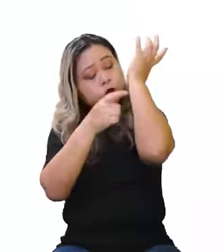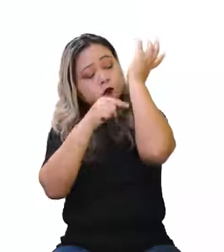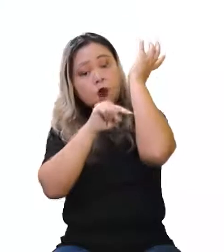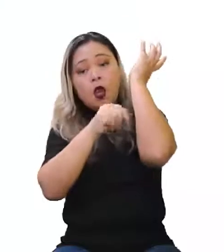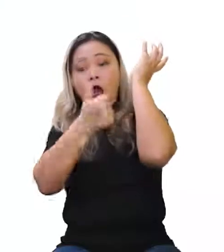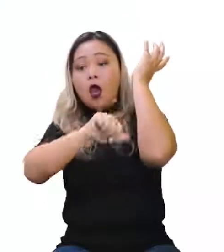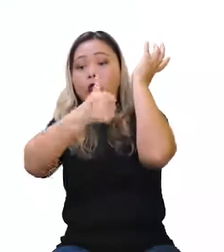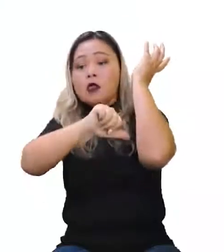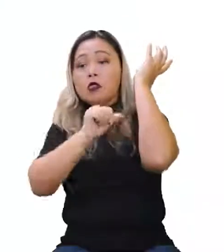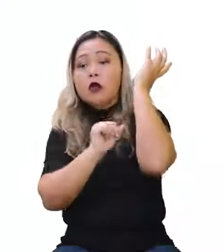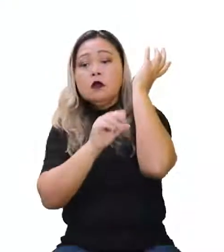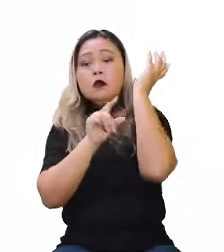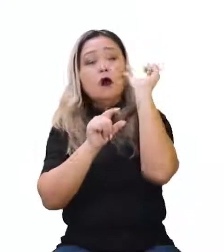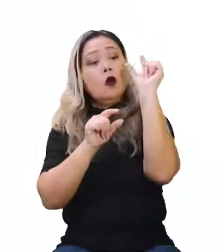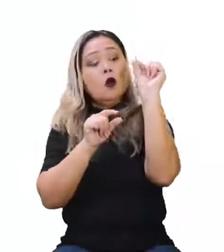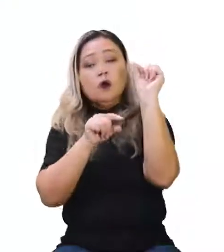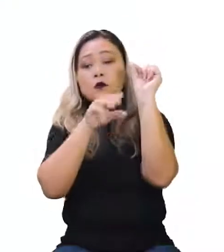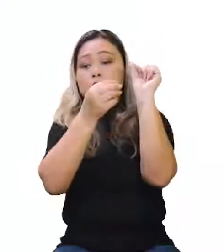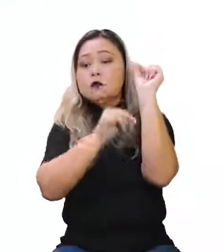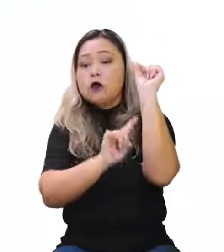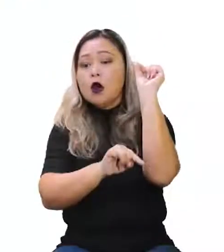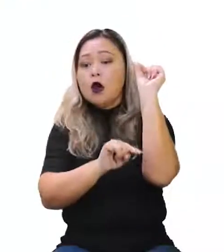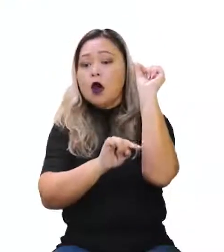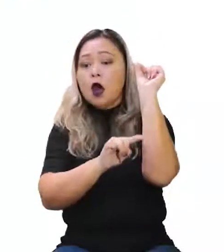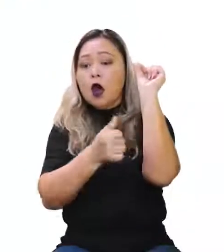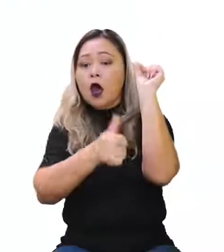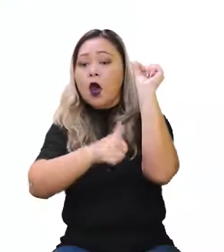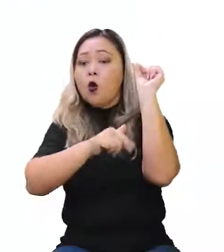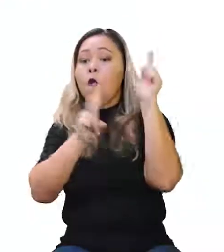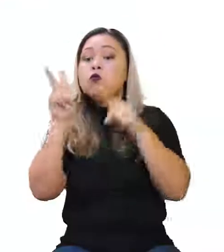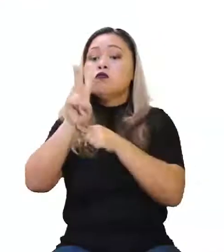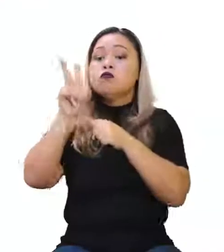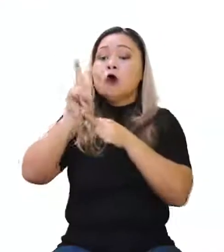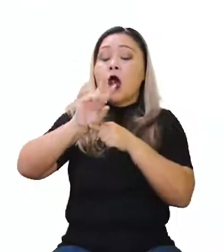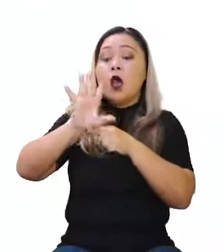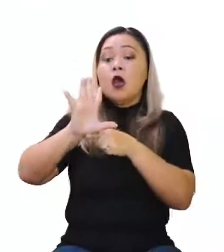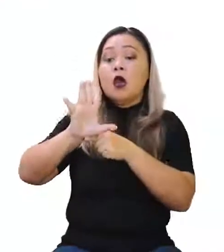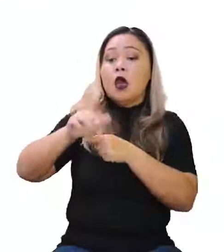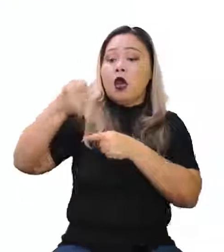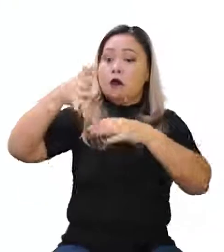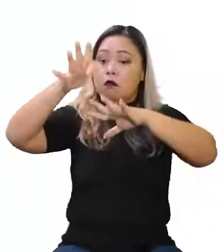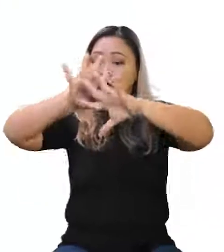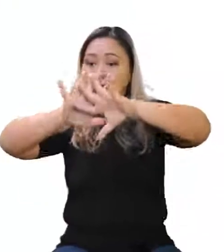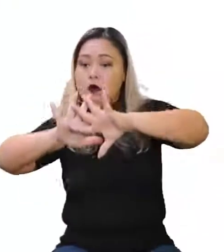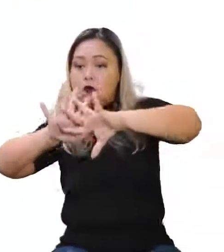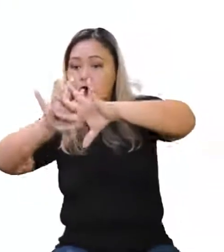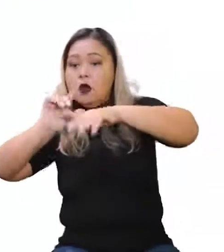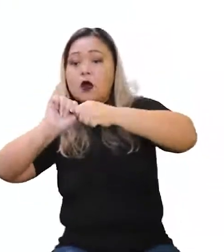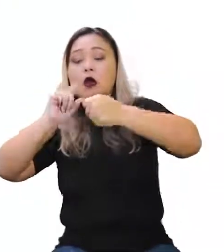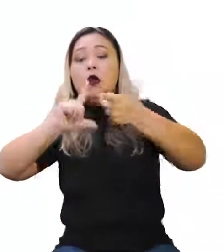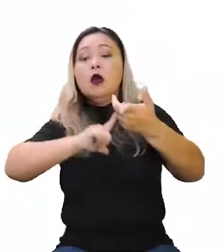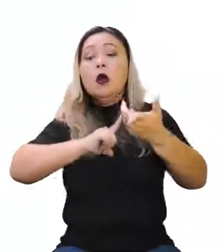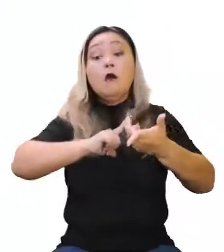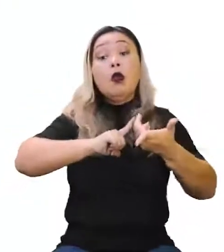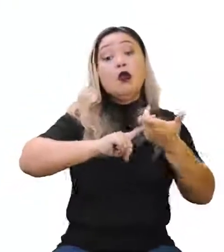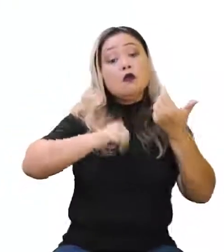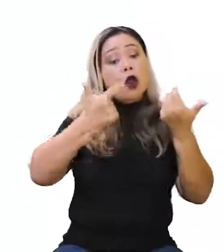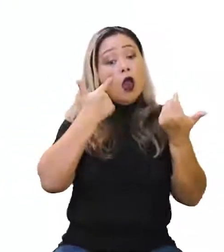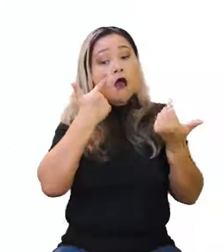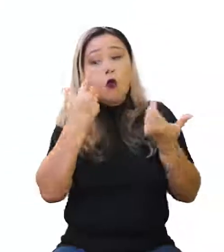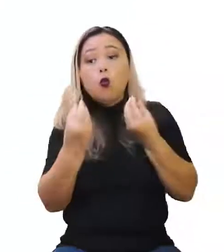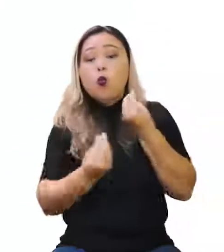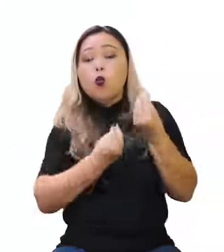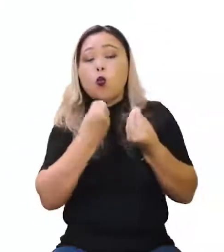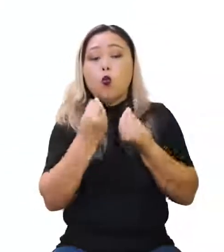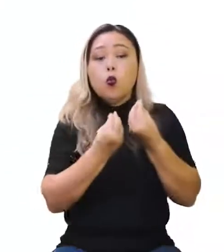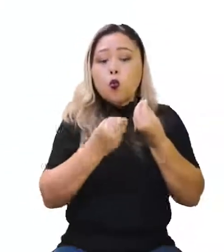levada em consideração, tendo em vista que se você for fazer a criação extensiva, tem que fazer o levantamento do tipo